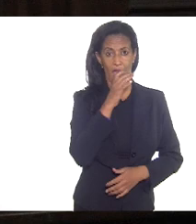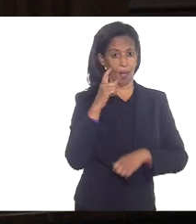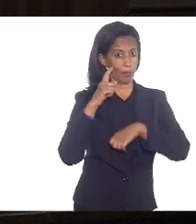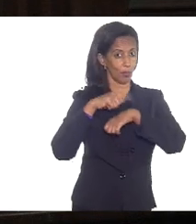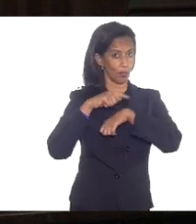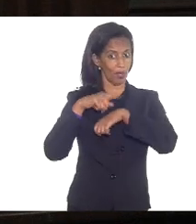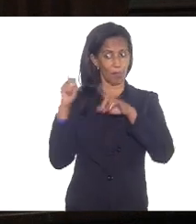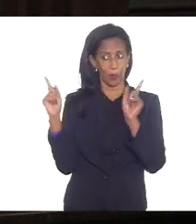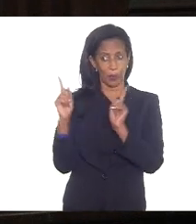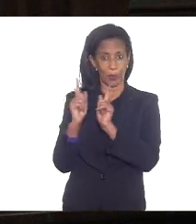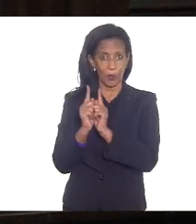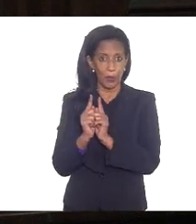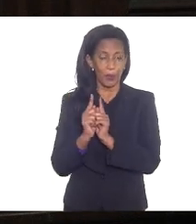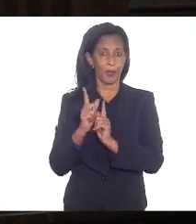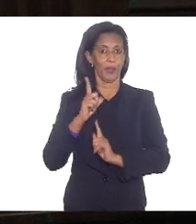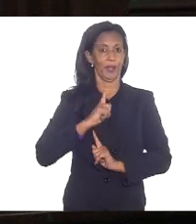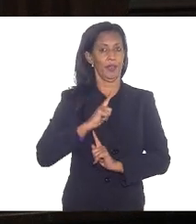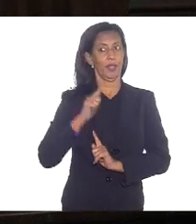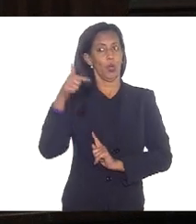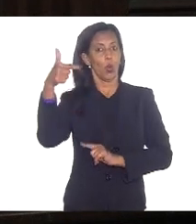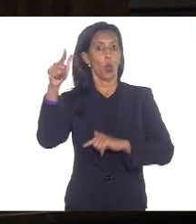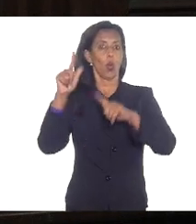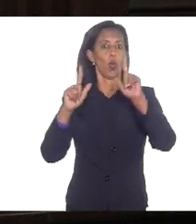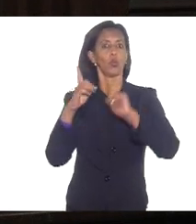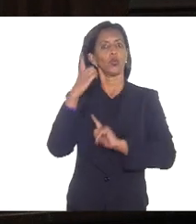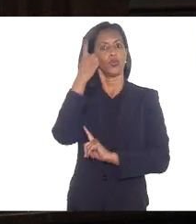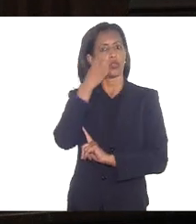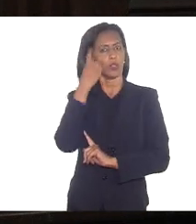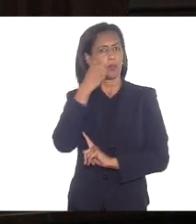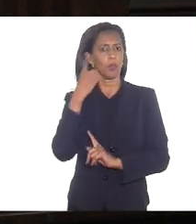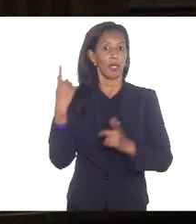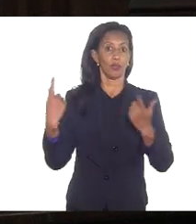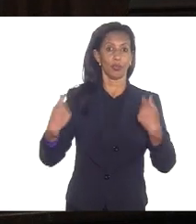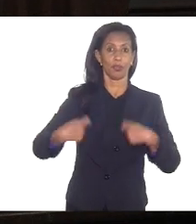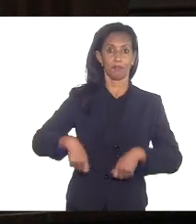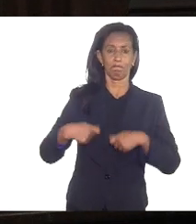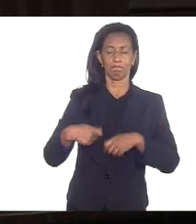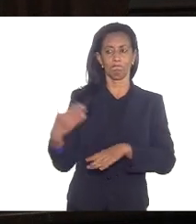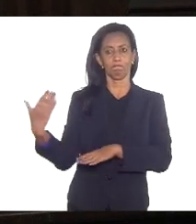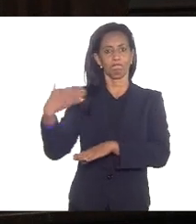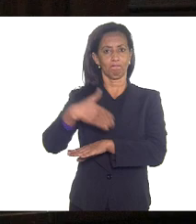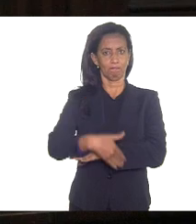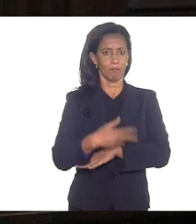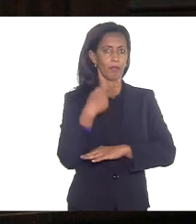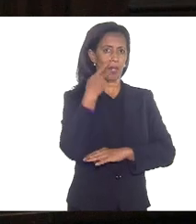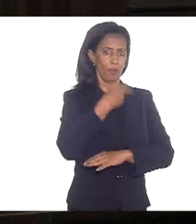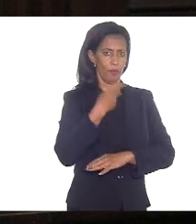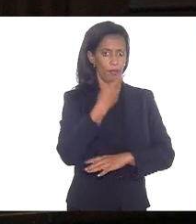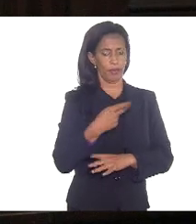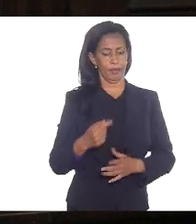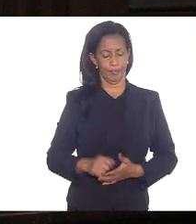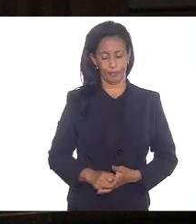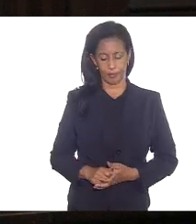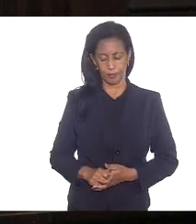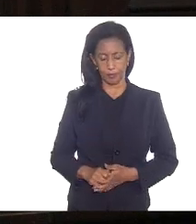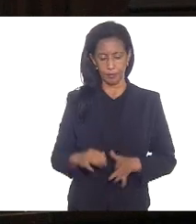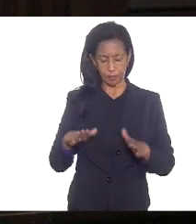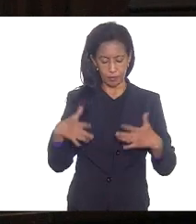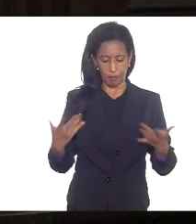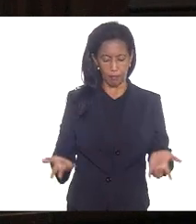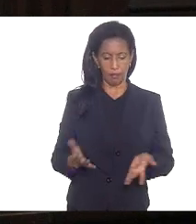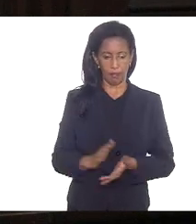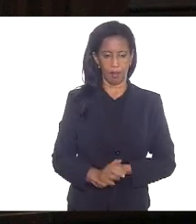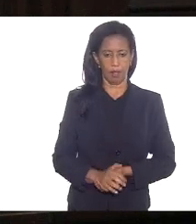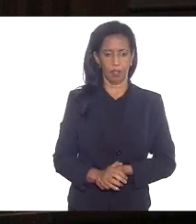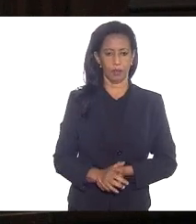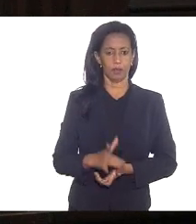breve e existem outros deputados que pretendem e precisam falar. Pois bem,